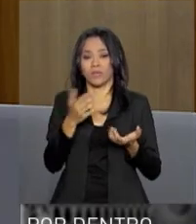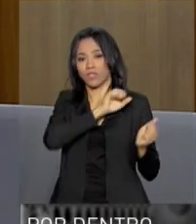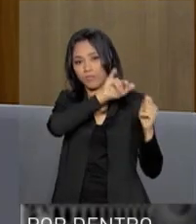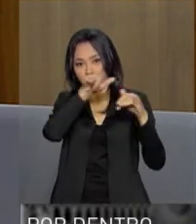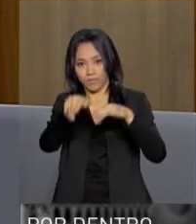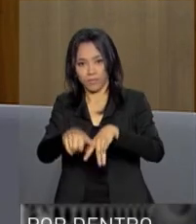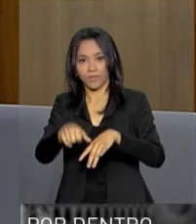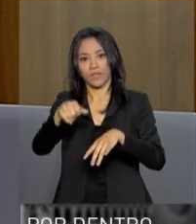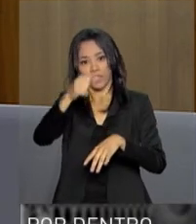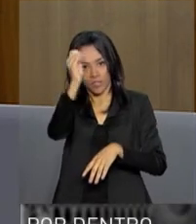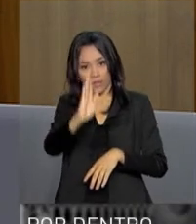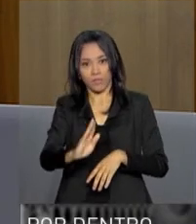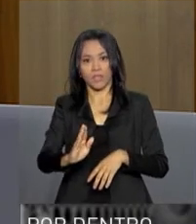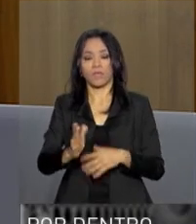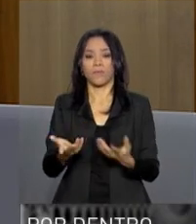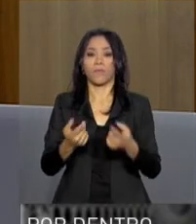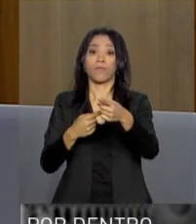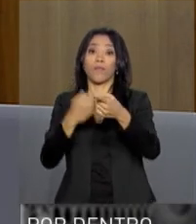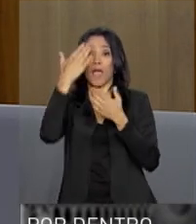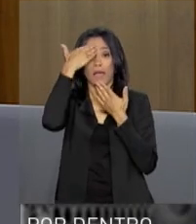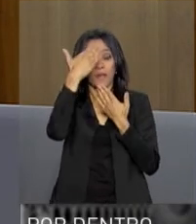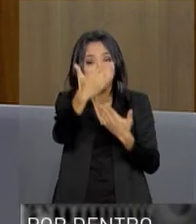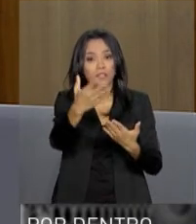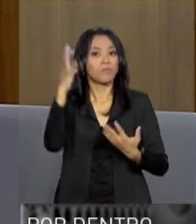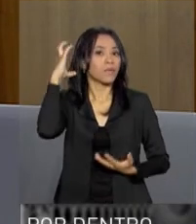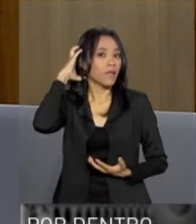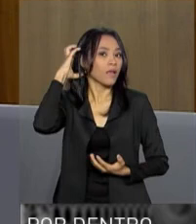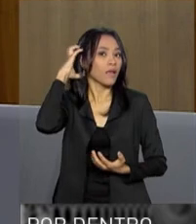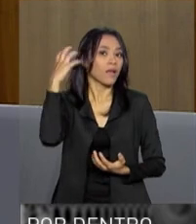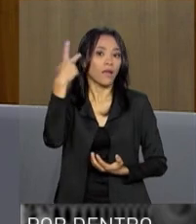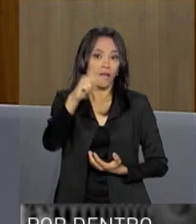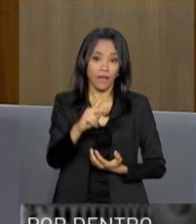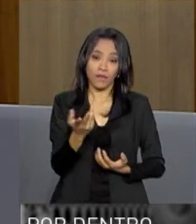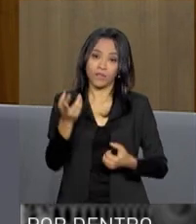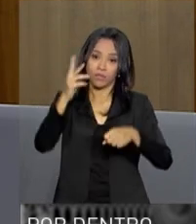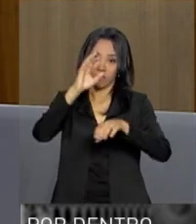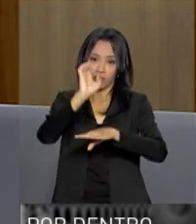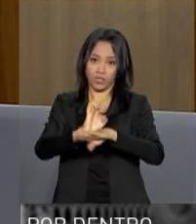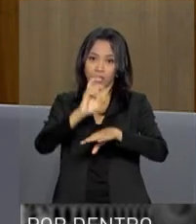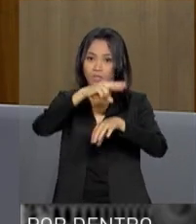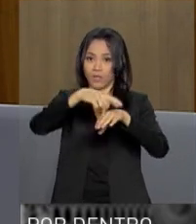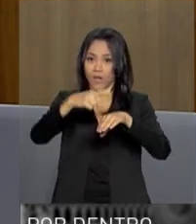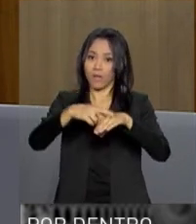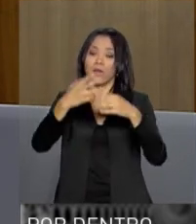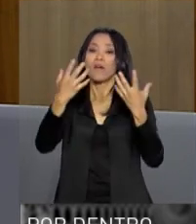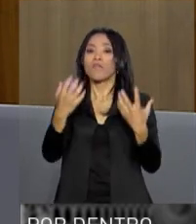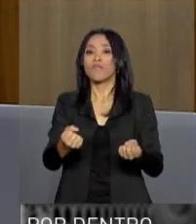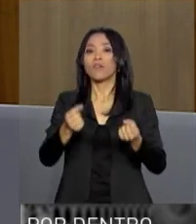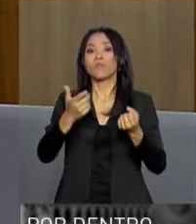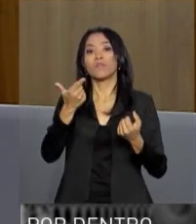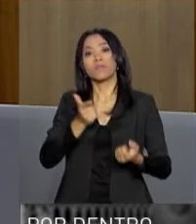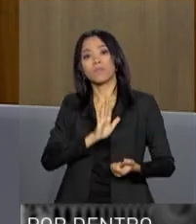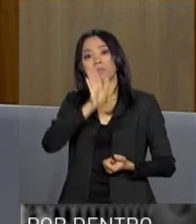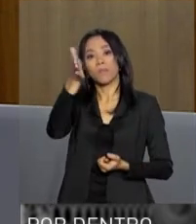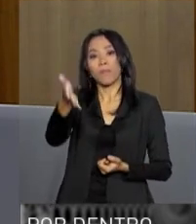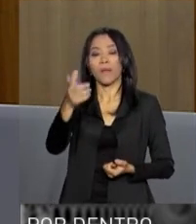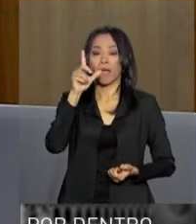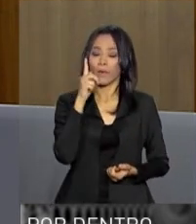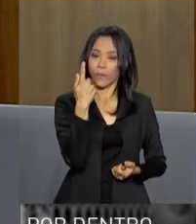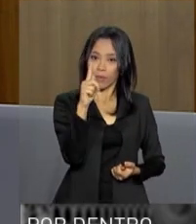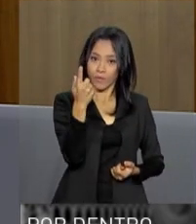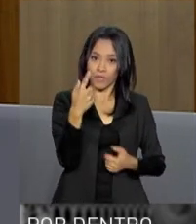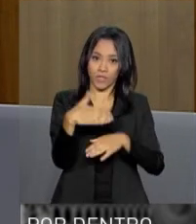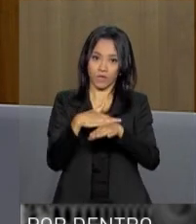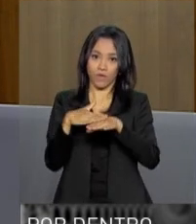do erico verissimo da rádio equatorial 93 fm de boa vista em roraima seguimos agora até goiânia vamos conversar com rubem